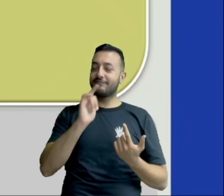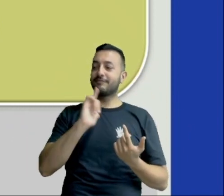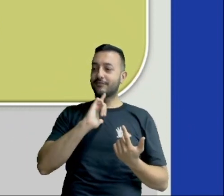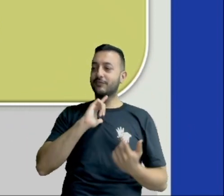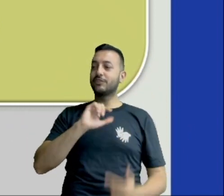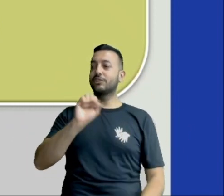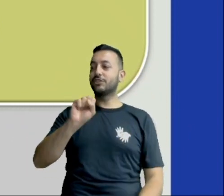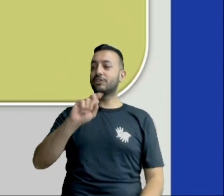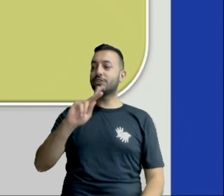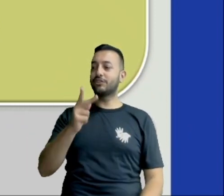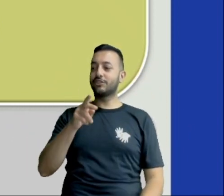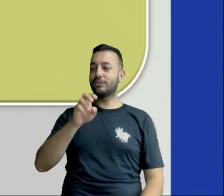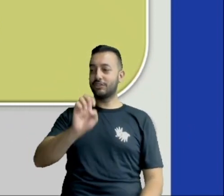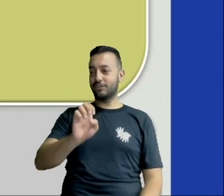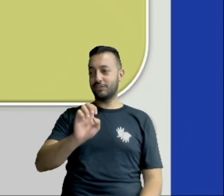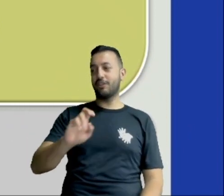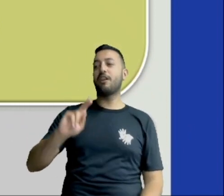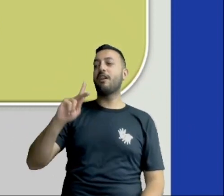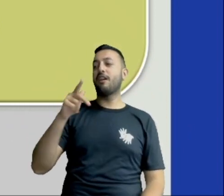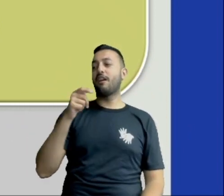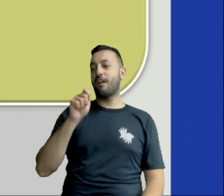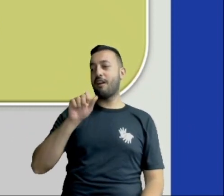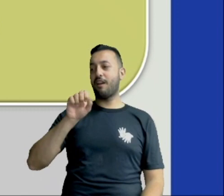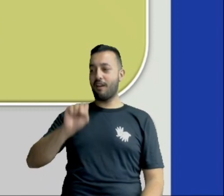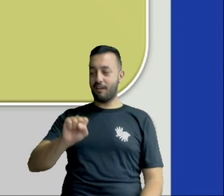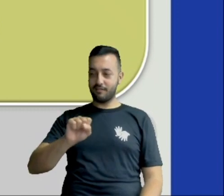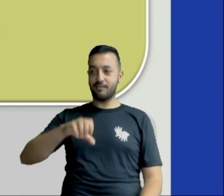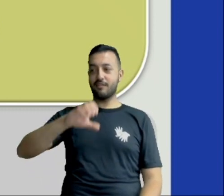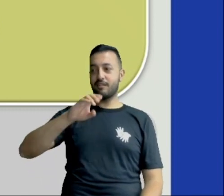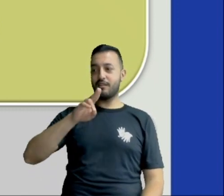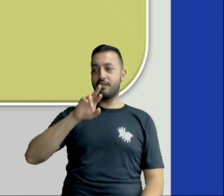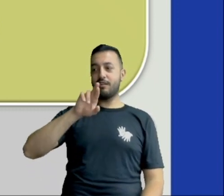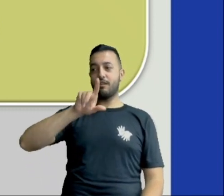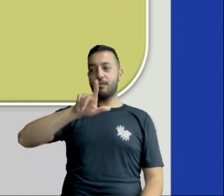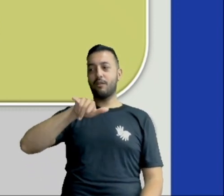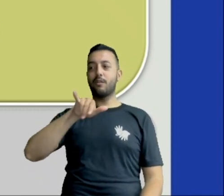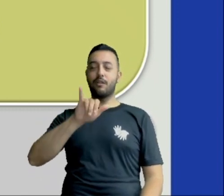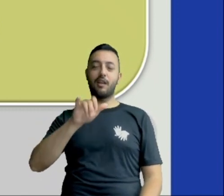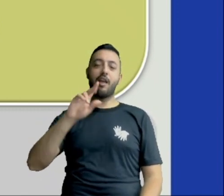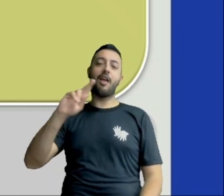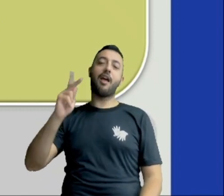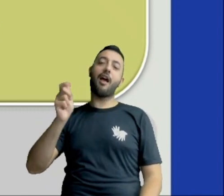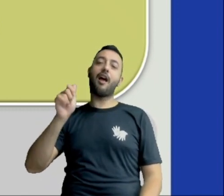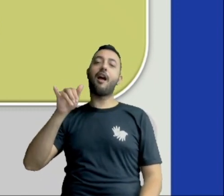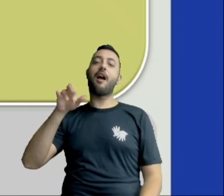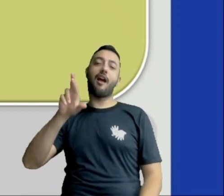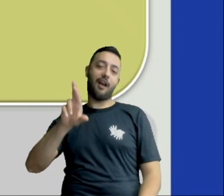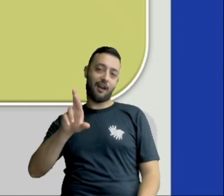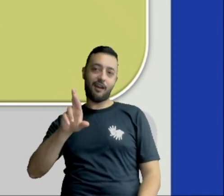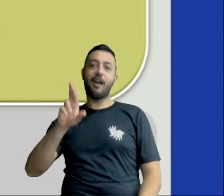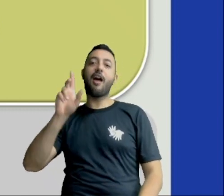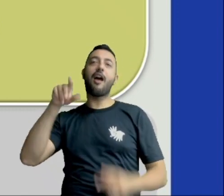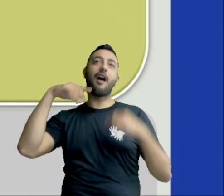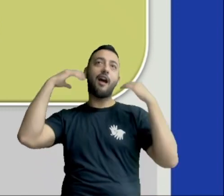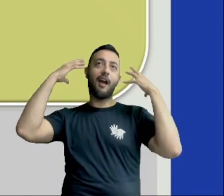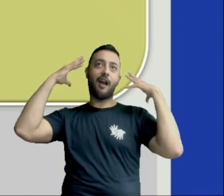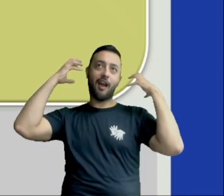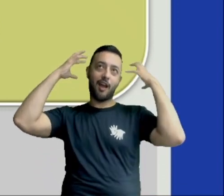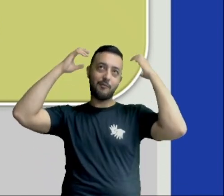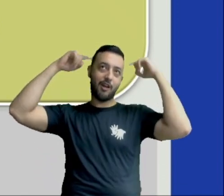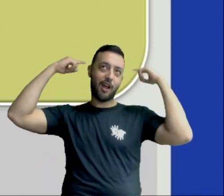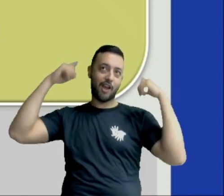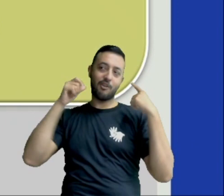temos she has curly hair. Ela tem cabelos cacheados. Curly,